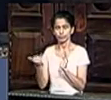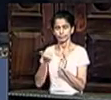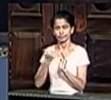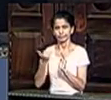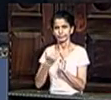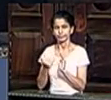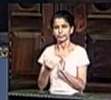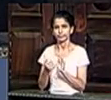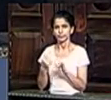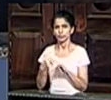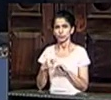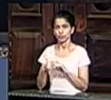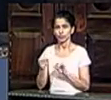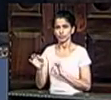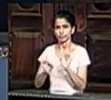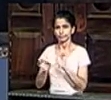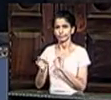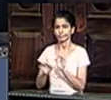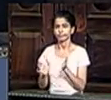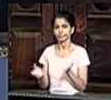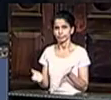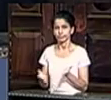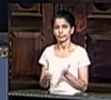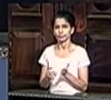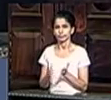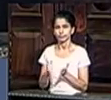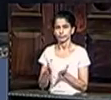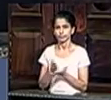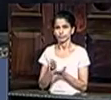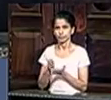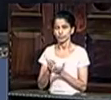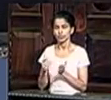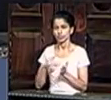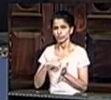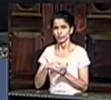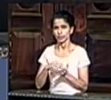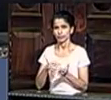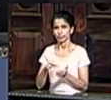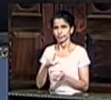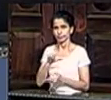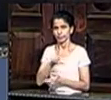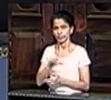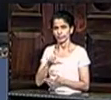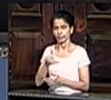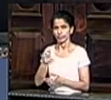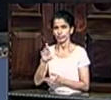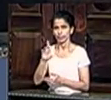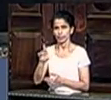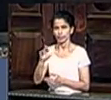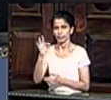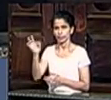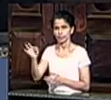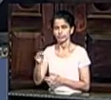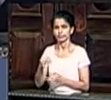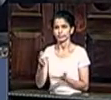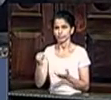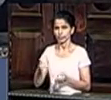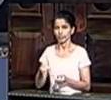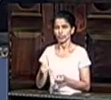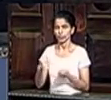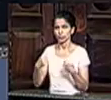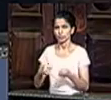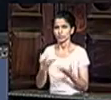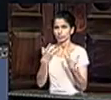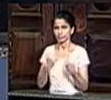vez que um projeto como esse previsto na nossa no artigo 65 da lei de responsabilidade fiscal se aprovado aqui na